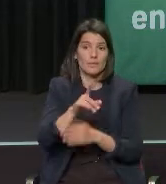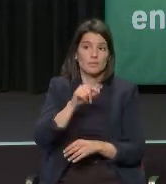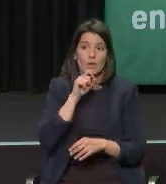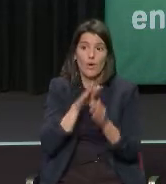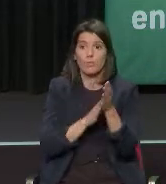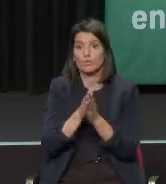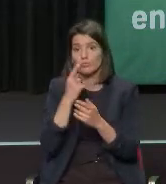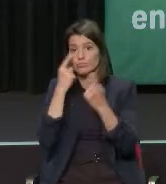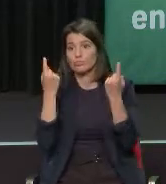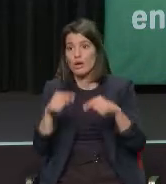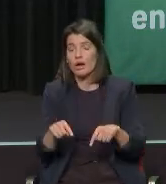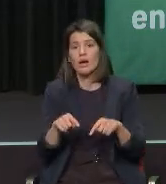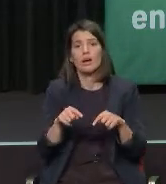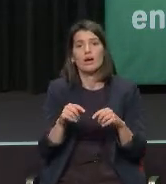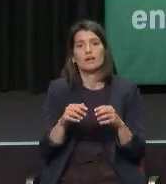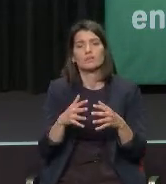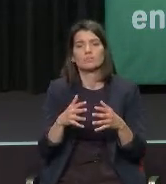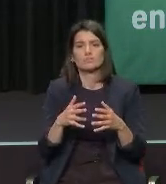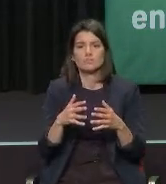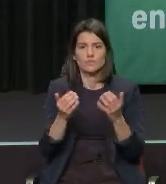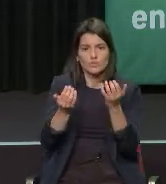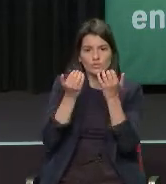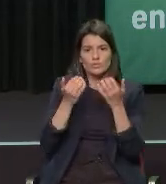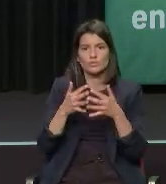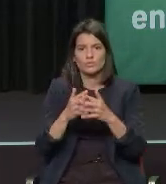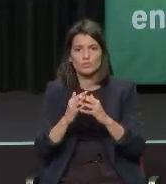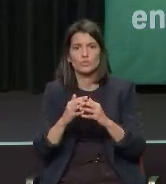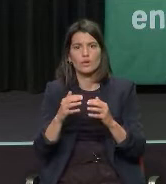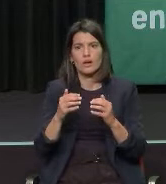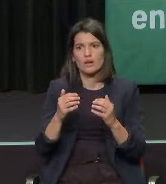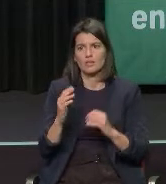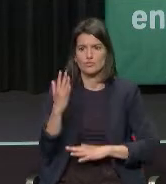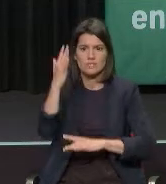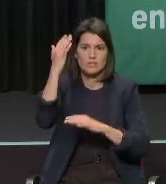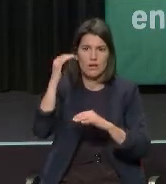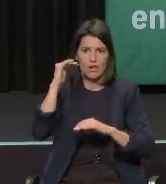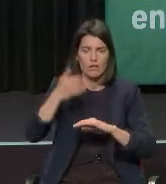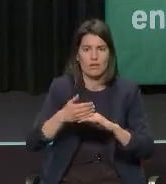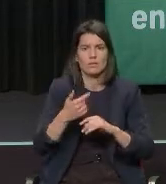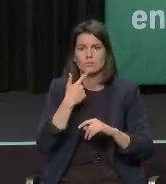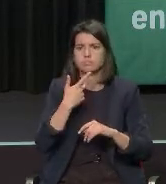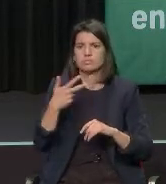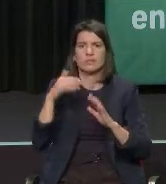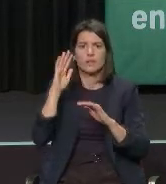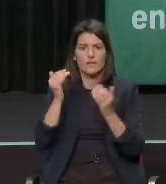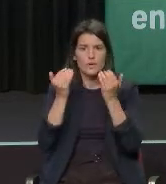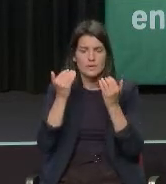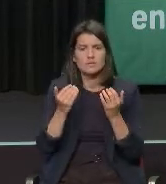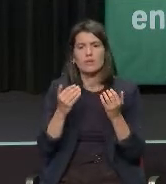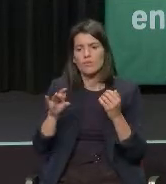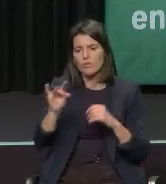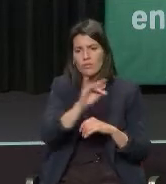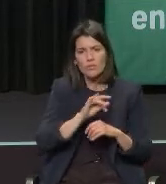para divulgar, existe uma infraestrutura de dados espaciais onde estão mais de uma centena de informação geográfica